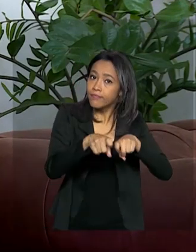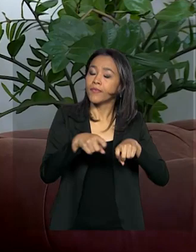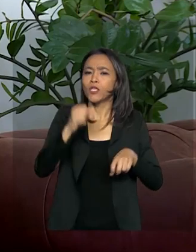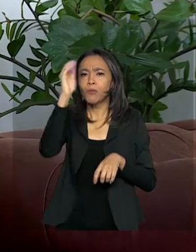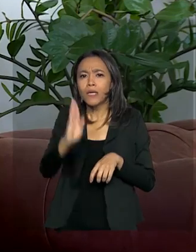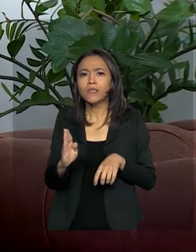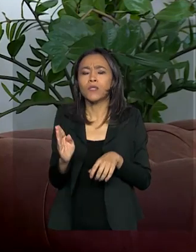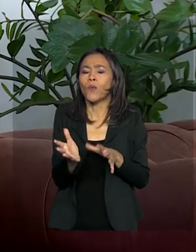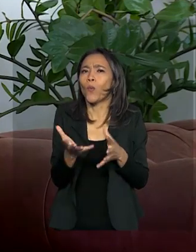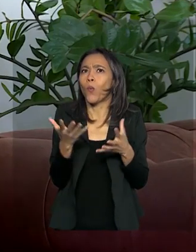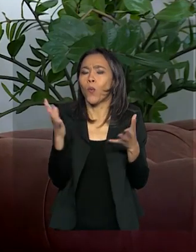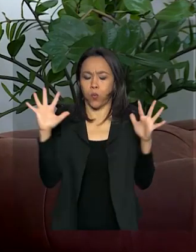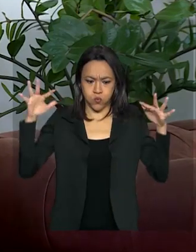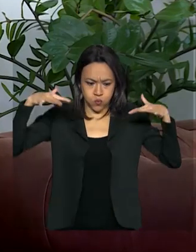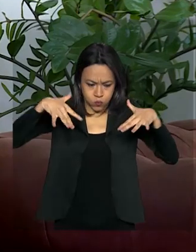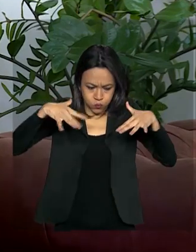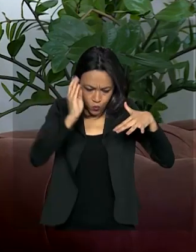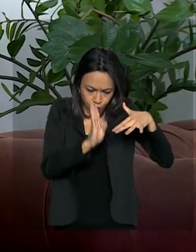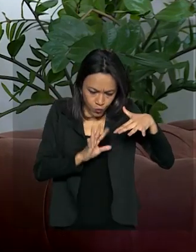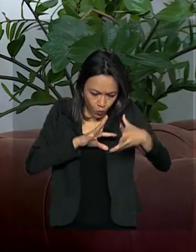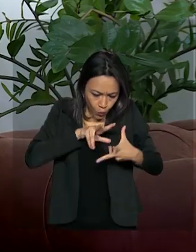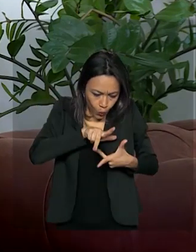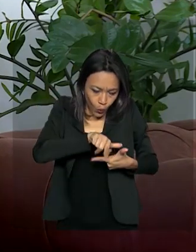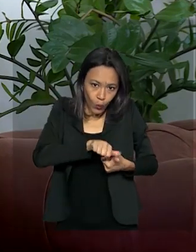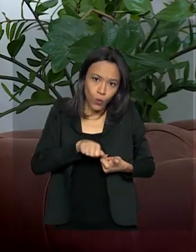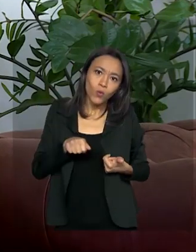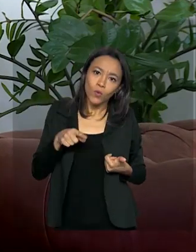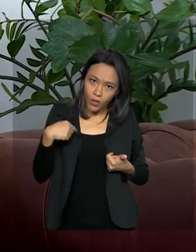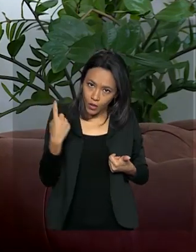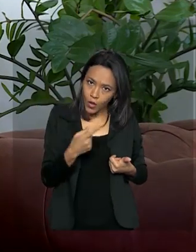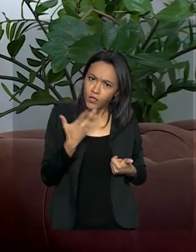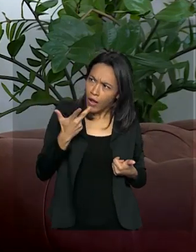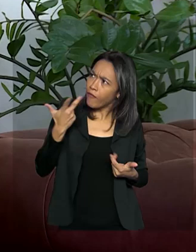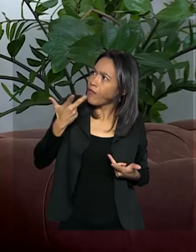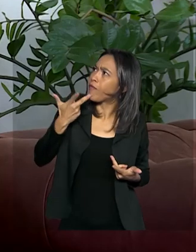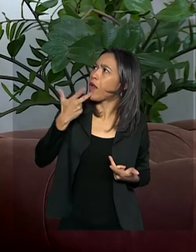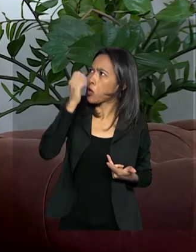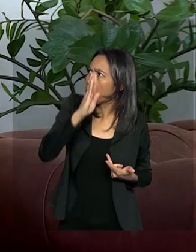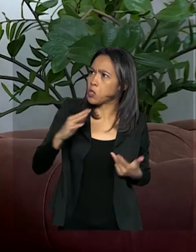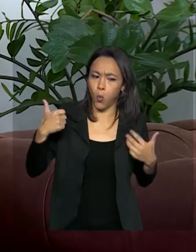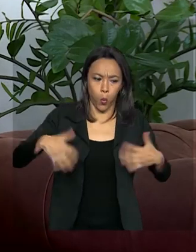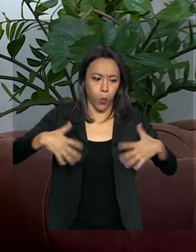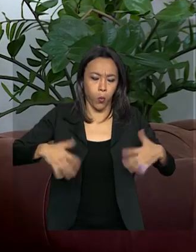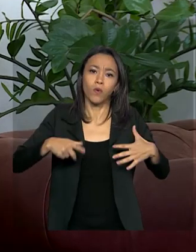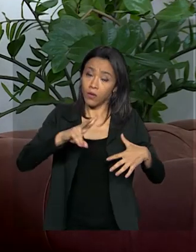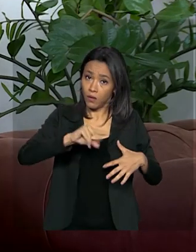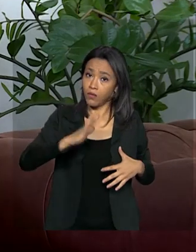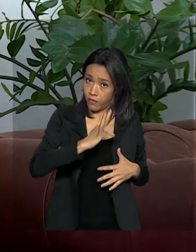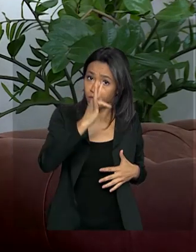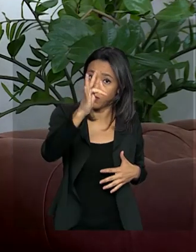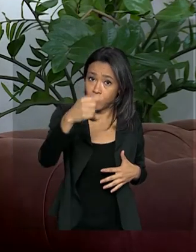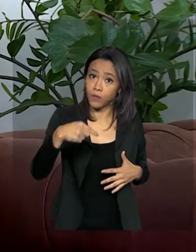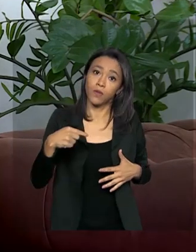celeiro do mundo que todo mundo disse que nós somos e seremos no futuro a nós temos aí a